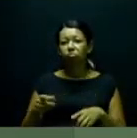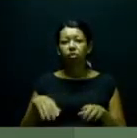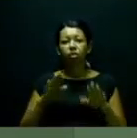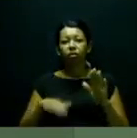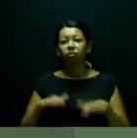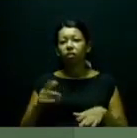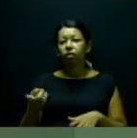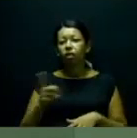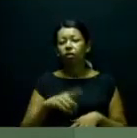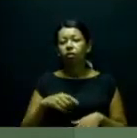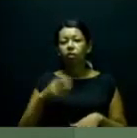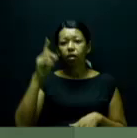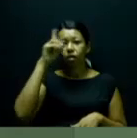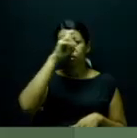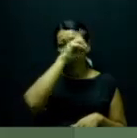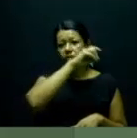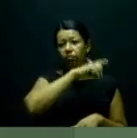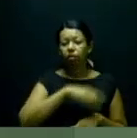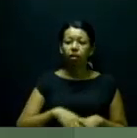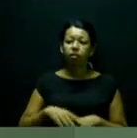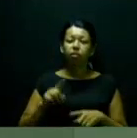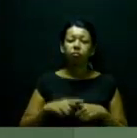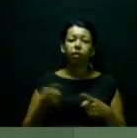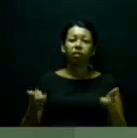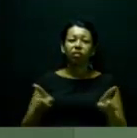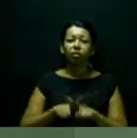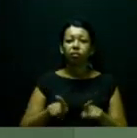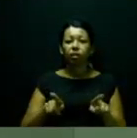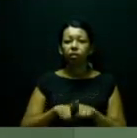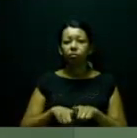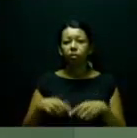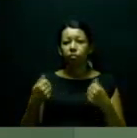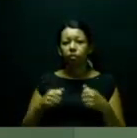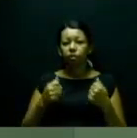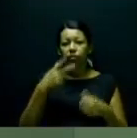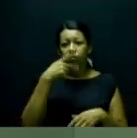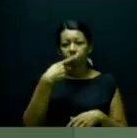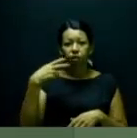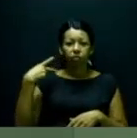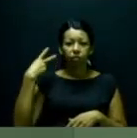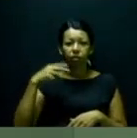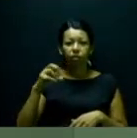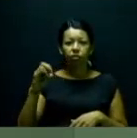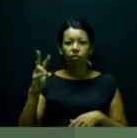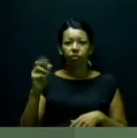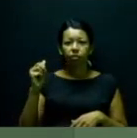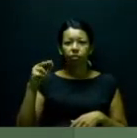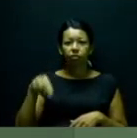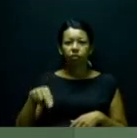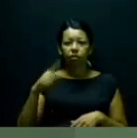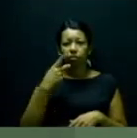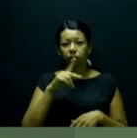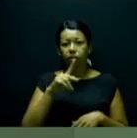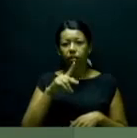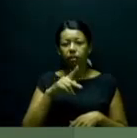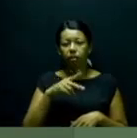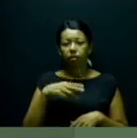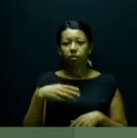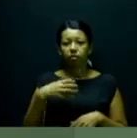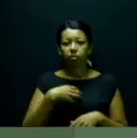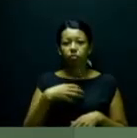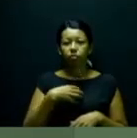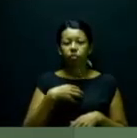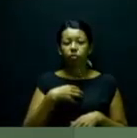esta a grande dificuldade. Mas eu também não poderia deixar de registrar, no vereador Ivan, quando Vossa Excelência, de uma